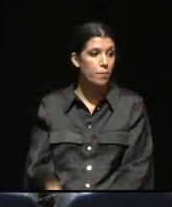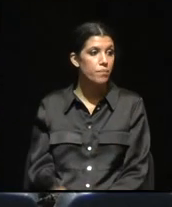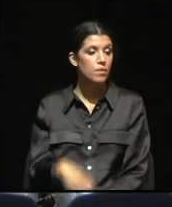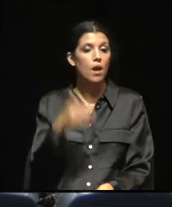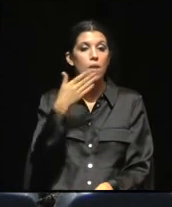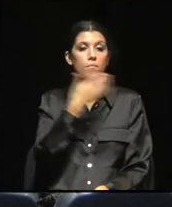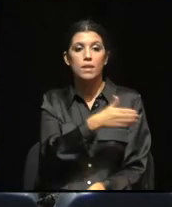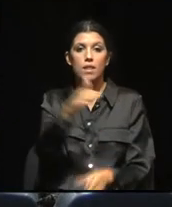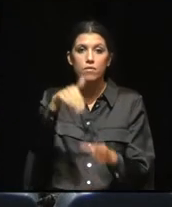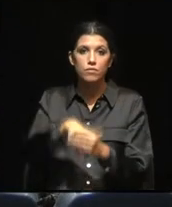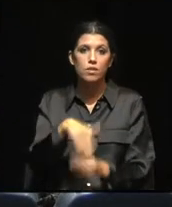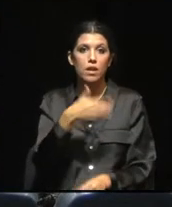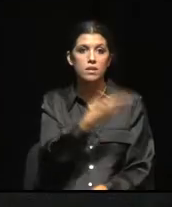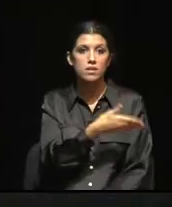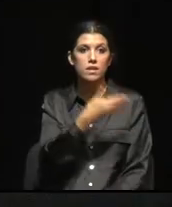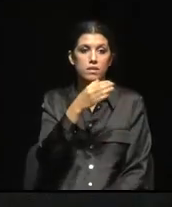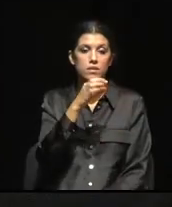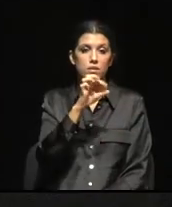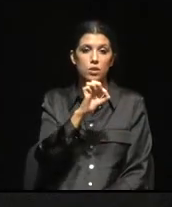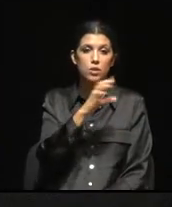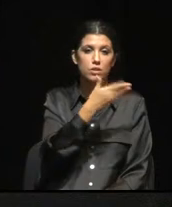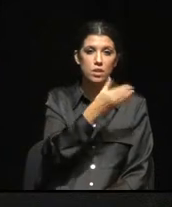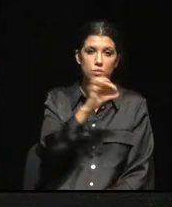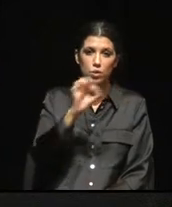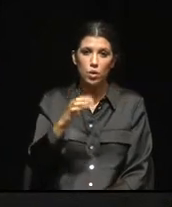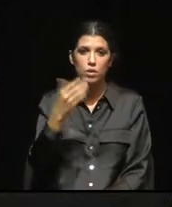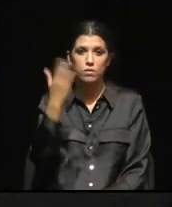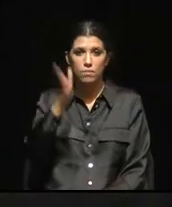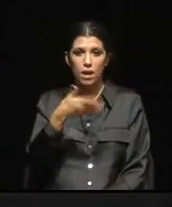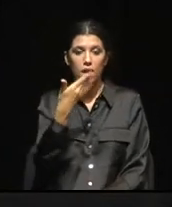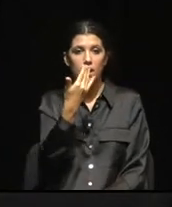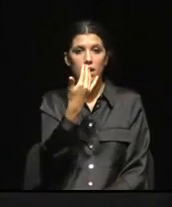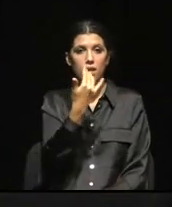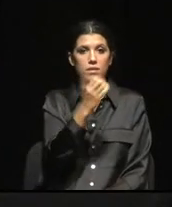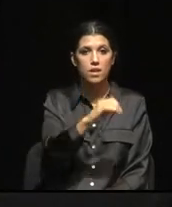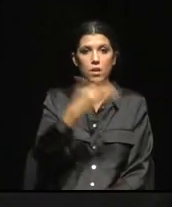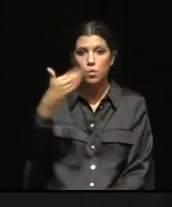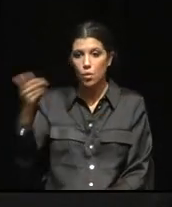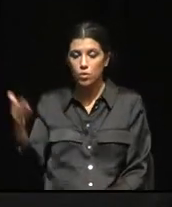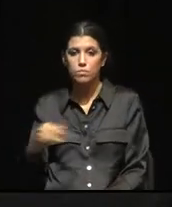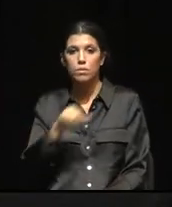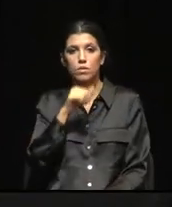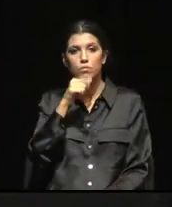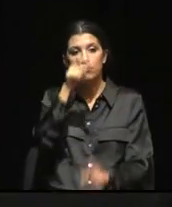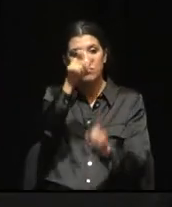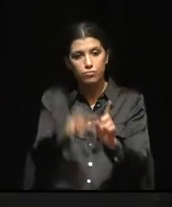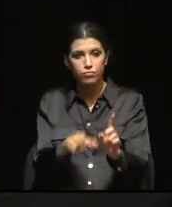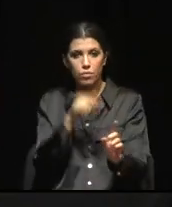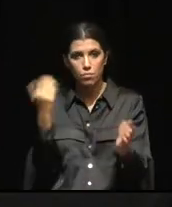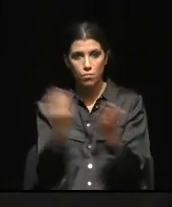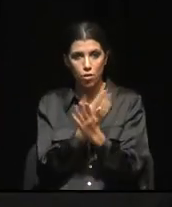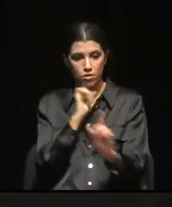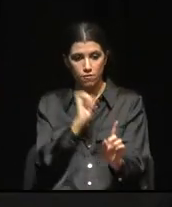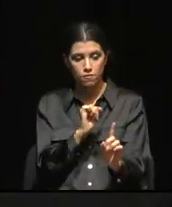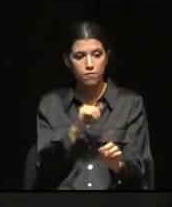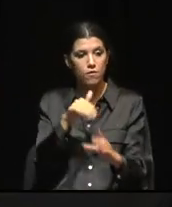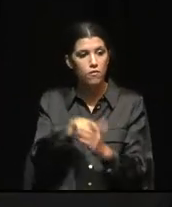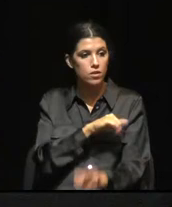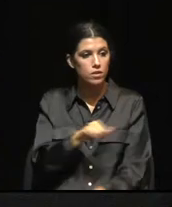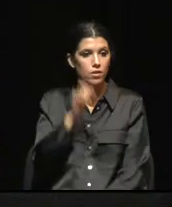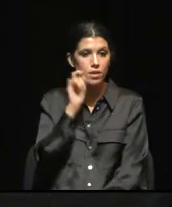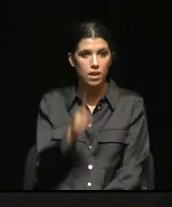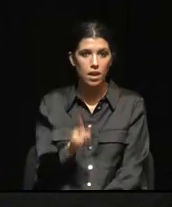11108 do cdspp voto pesar pelo Mário Pardo quem Vota